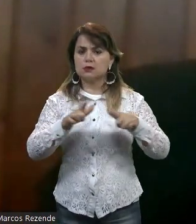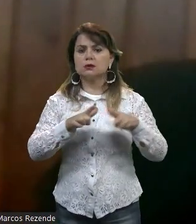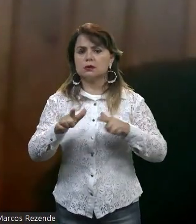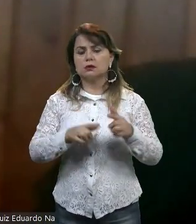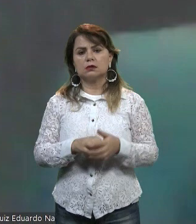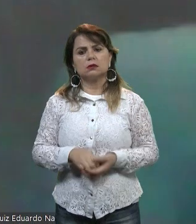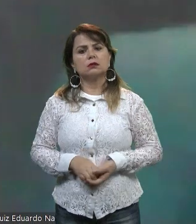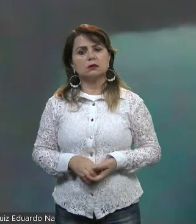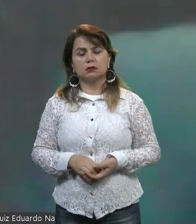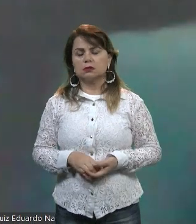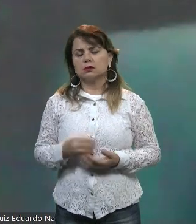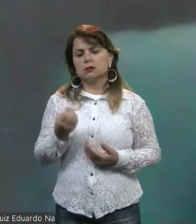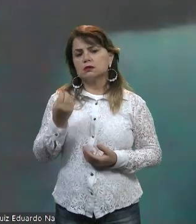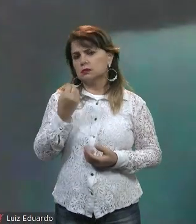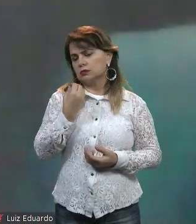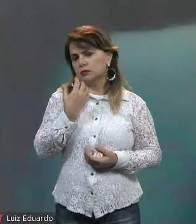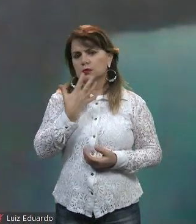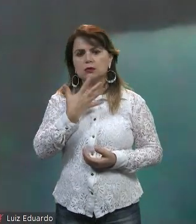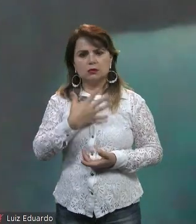Tudo bem, senhor presidente.